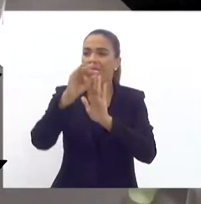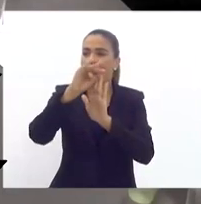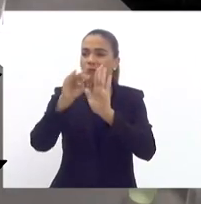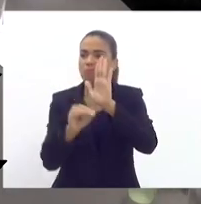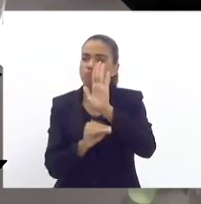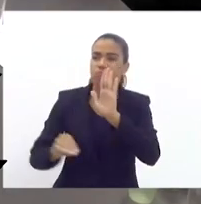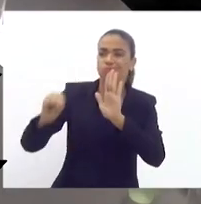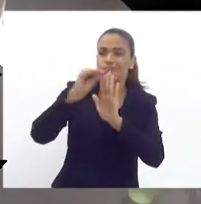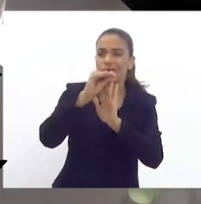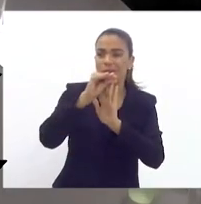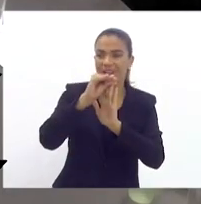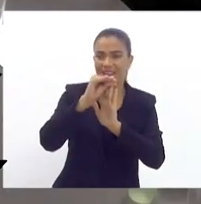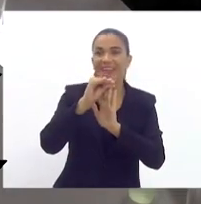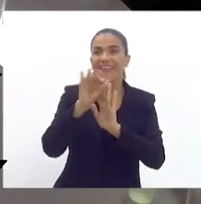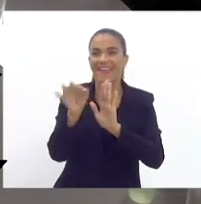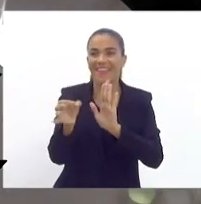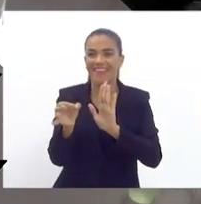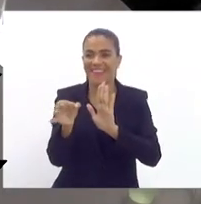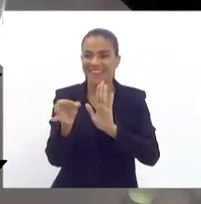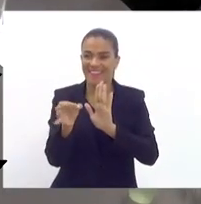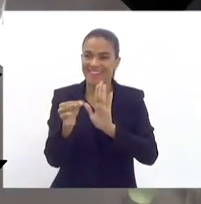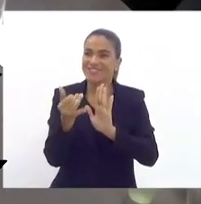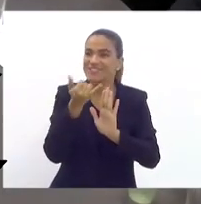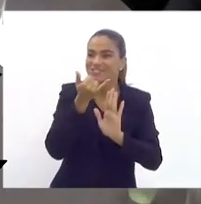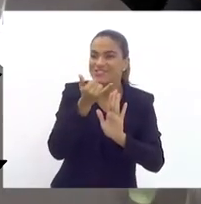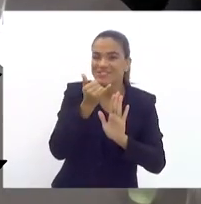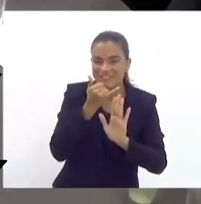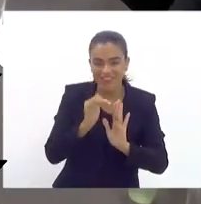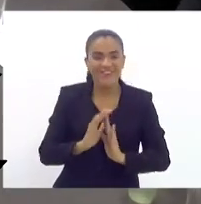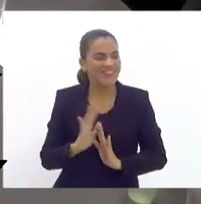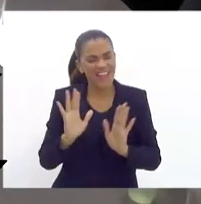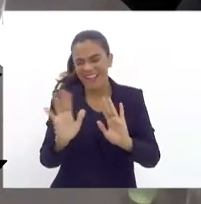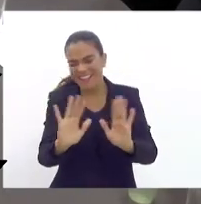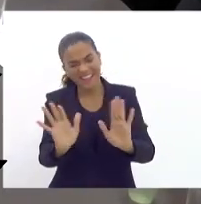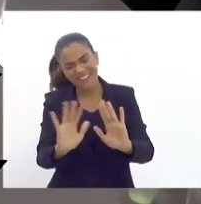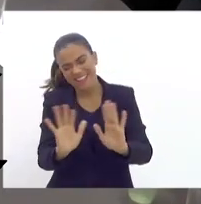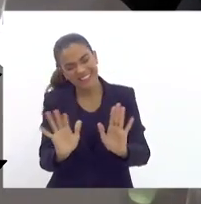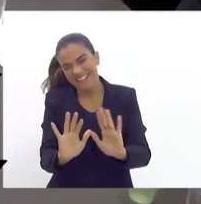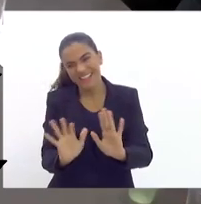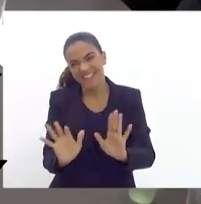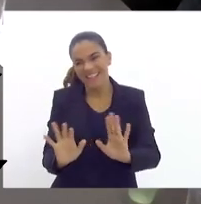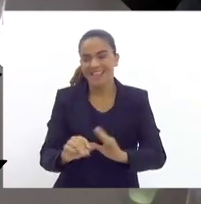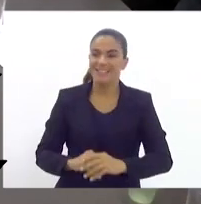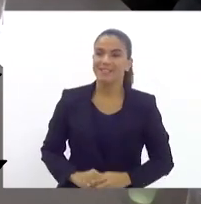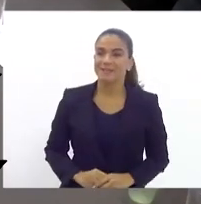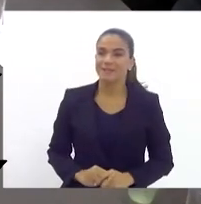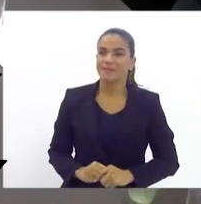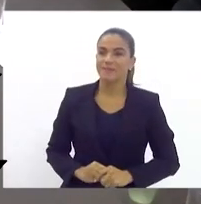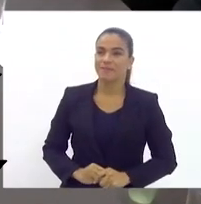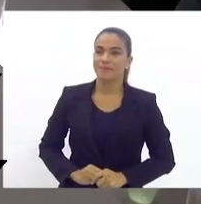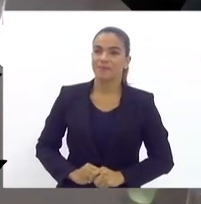37, pessoal. Não, 38. Então, me perdoe, não. Nada a dizer. Nada a dizer. O quê?